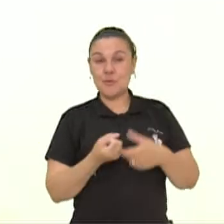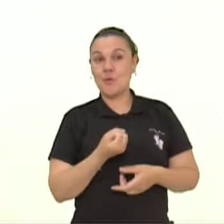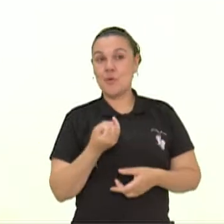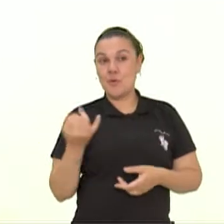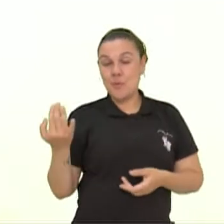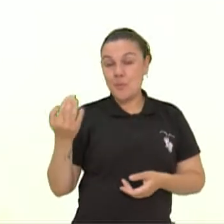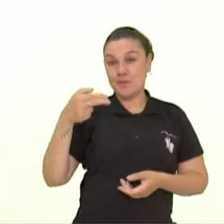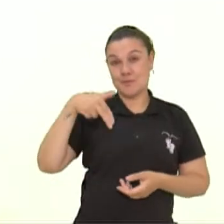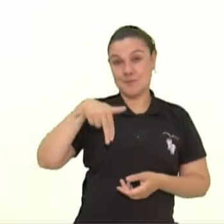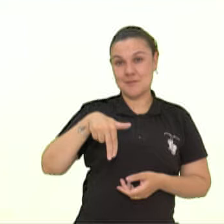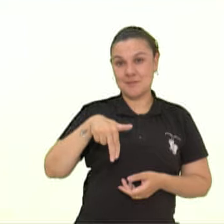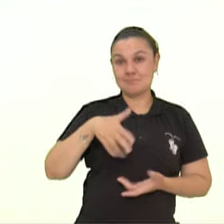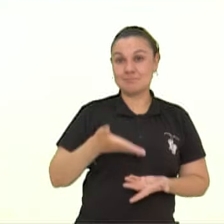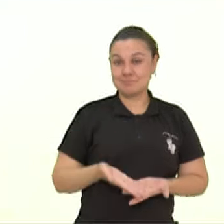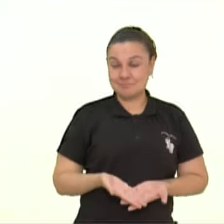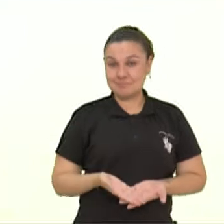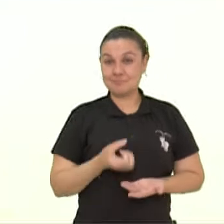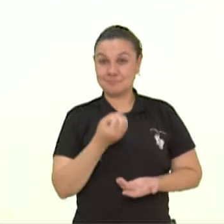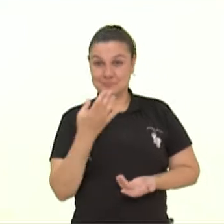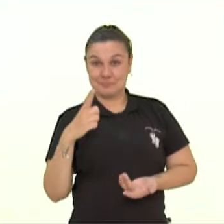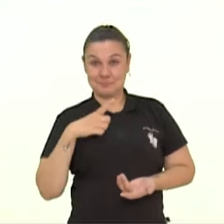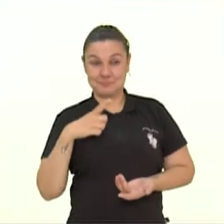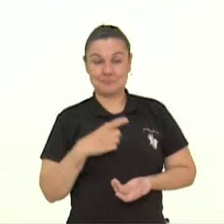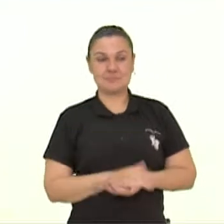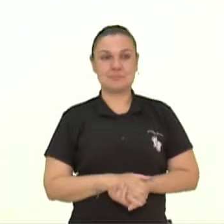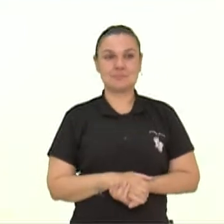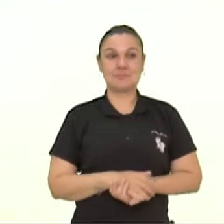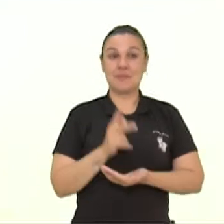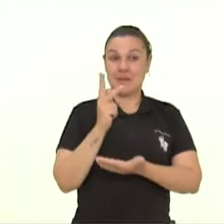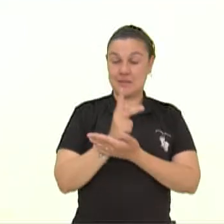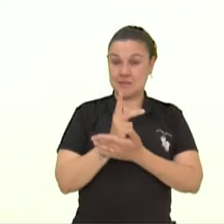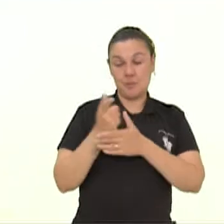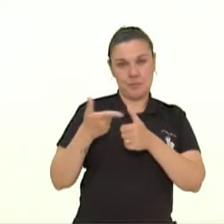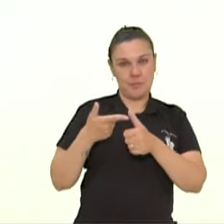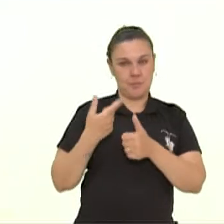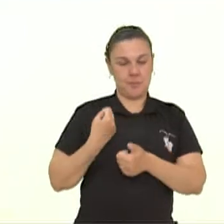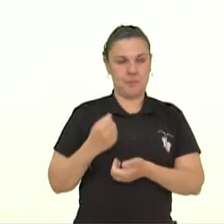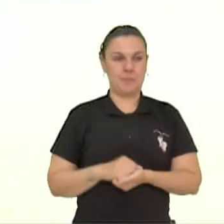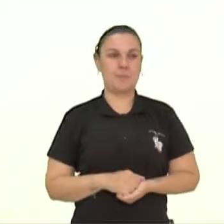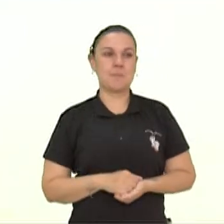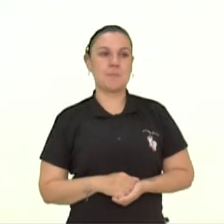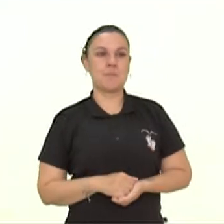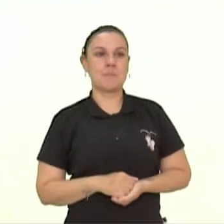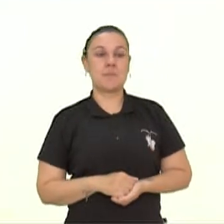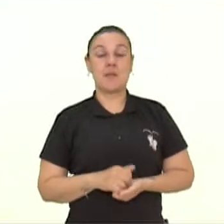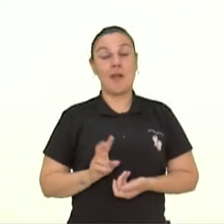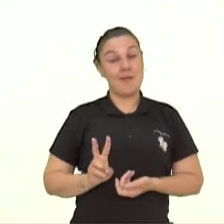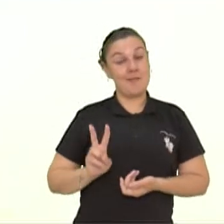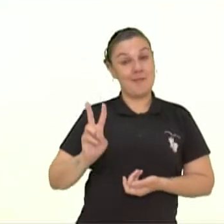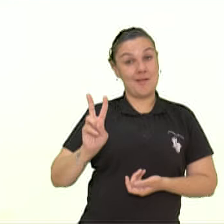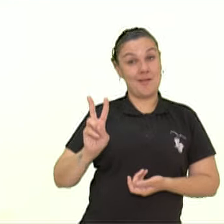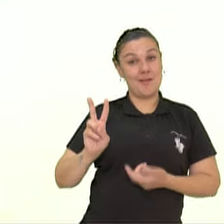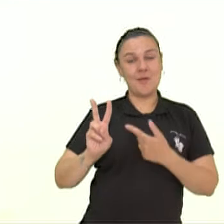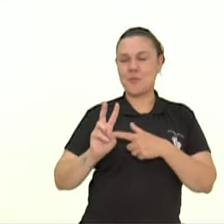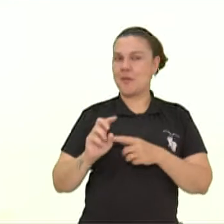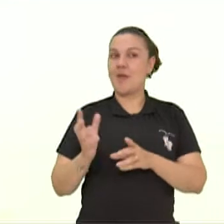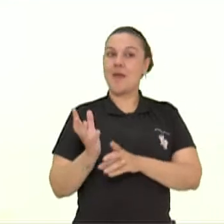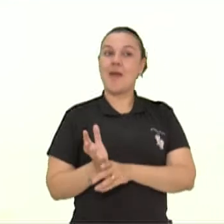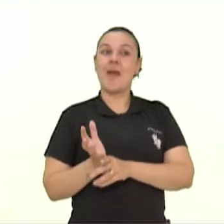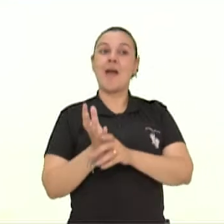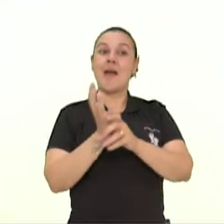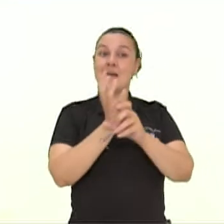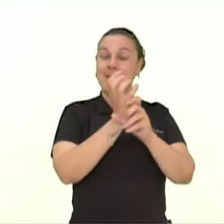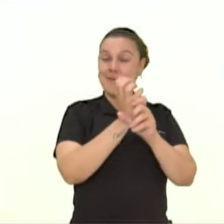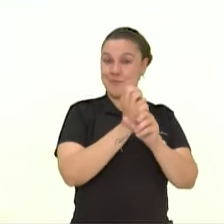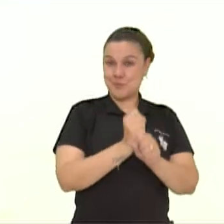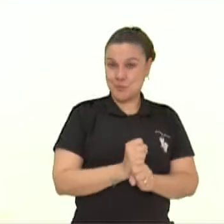usada sempre para você poder calcular as medidas de dispersão. O que é a média aritmética? É a somatória dos seus valores,